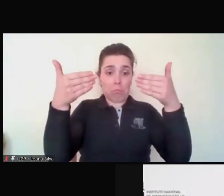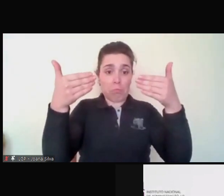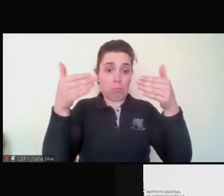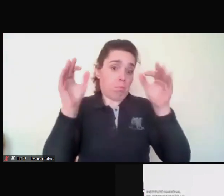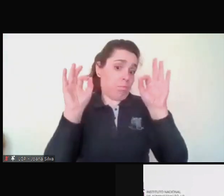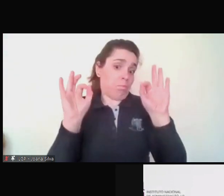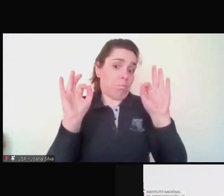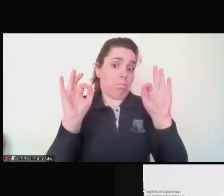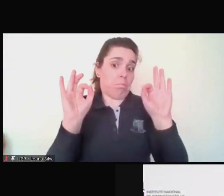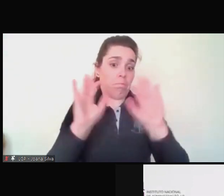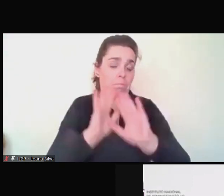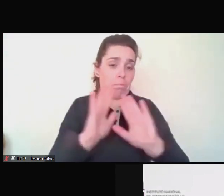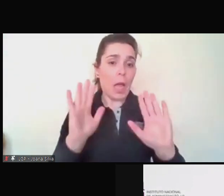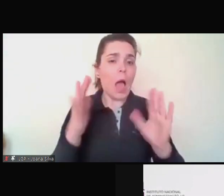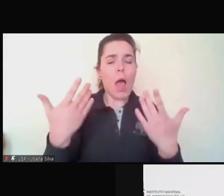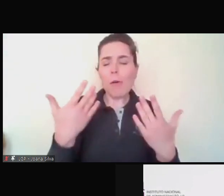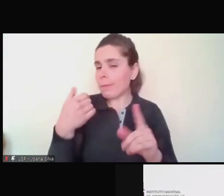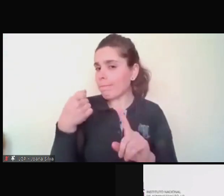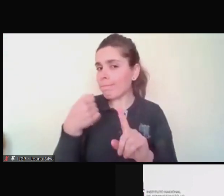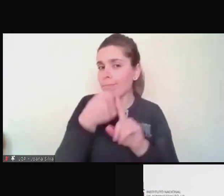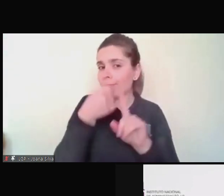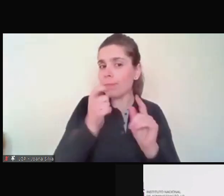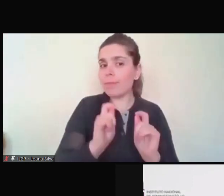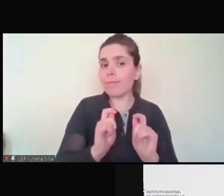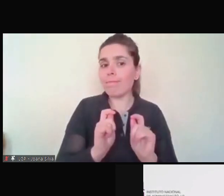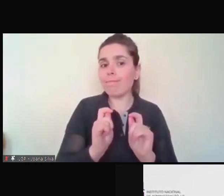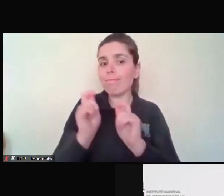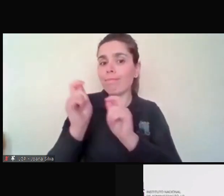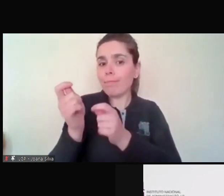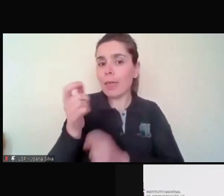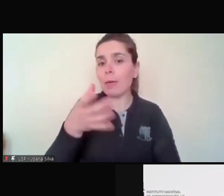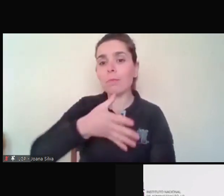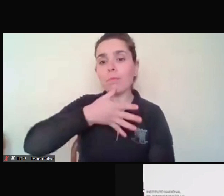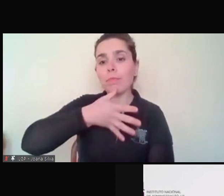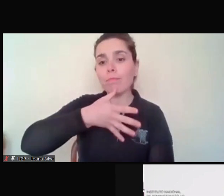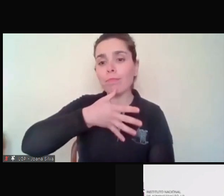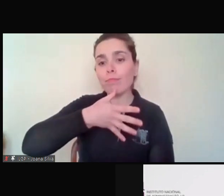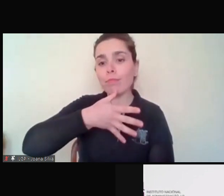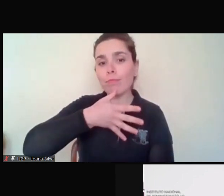desafiava agora e passava a palavra ao nosso